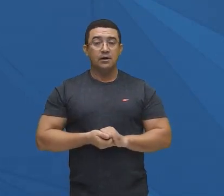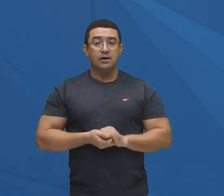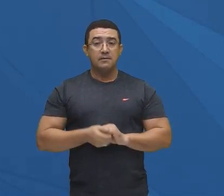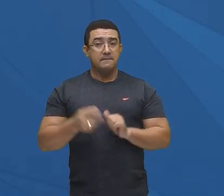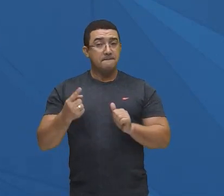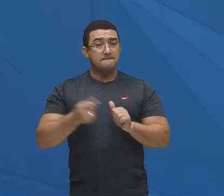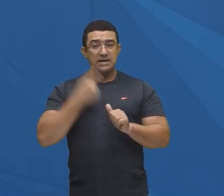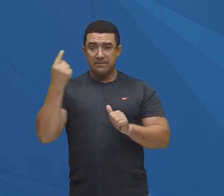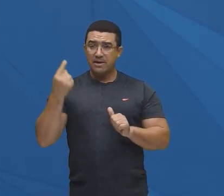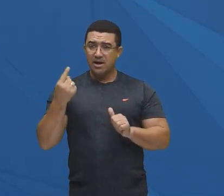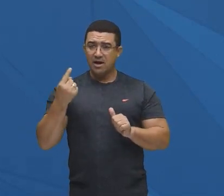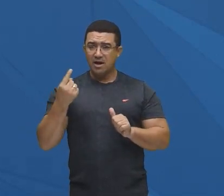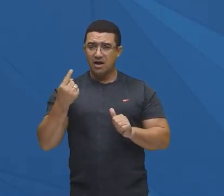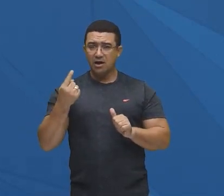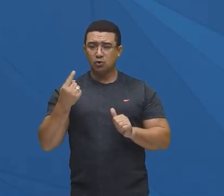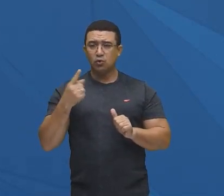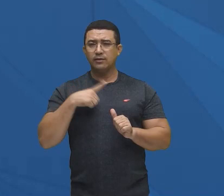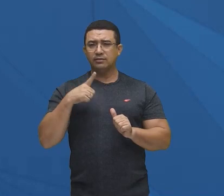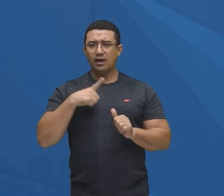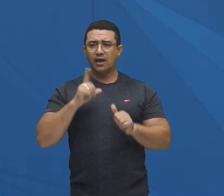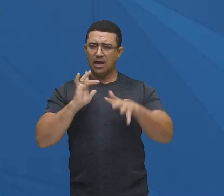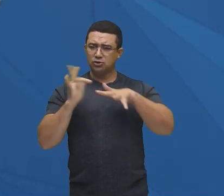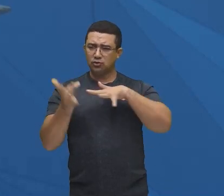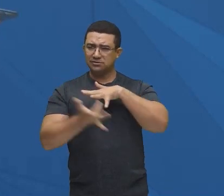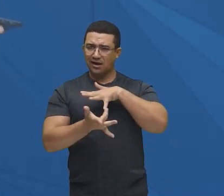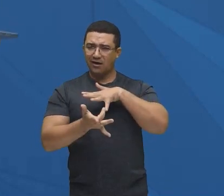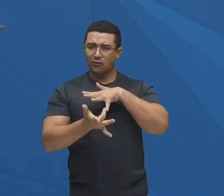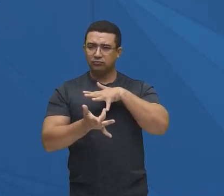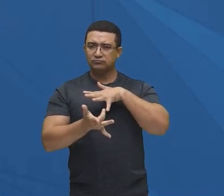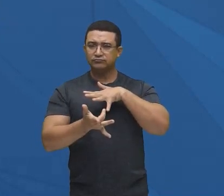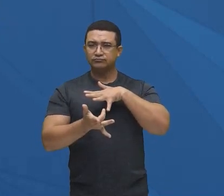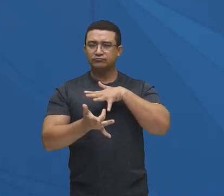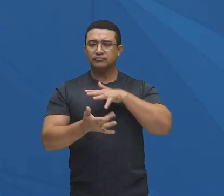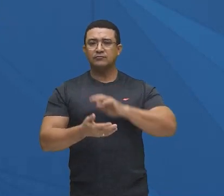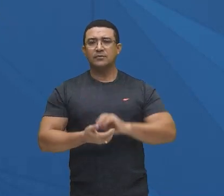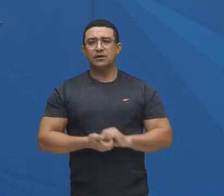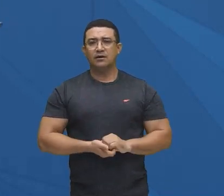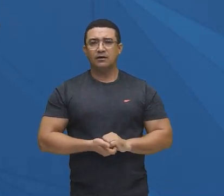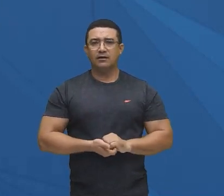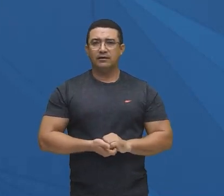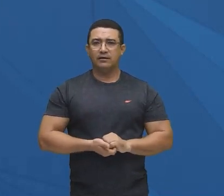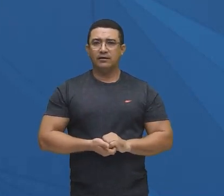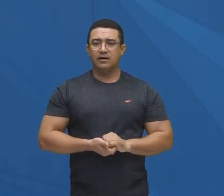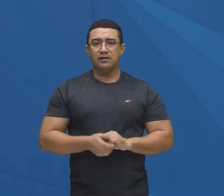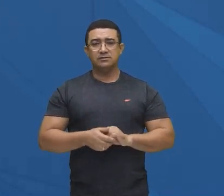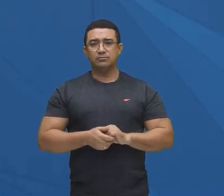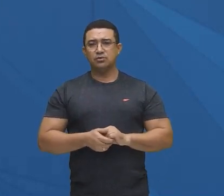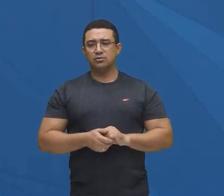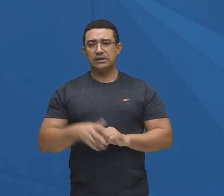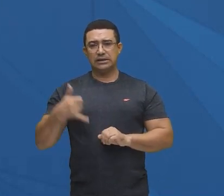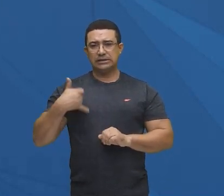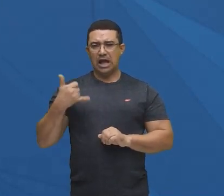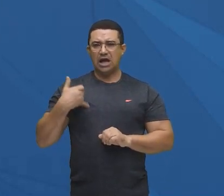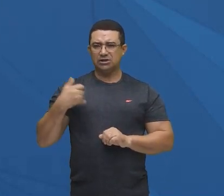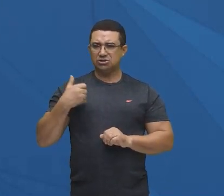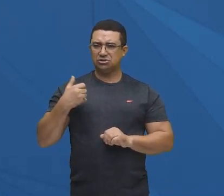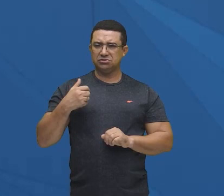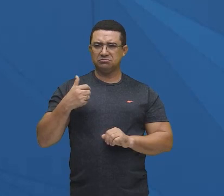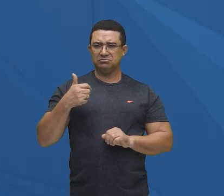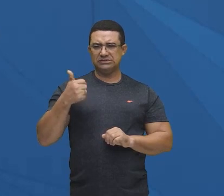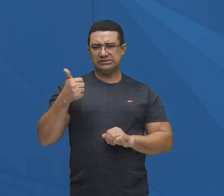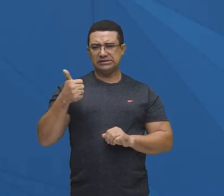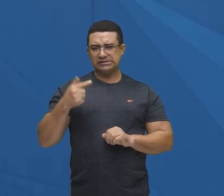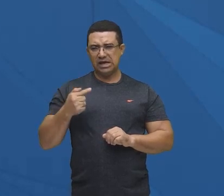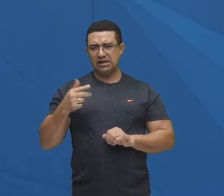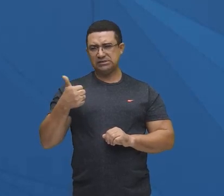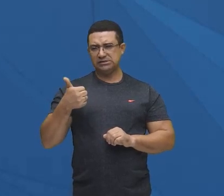fazer quando a gente tem uma rede social, por exemplo, a maioria quem for menor de idade, elas não permitem, né? Mas quando você tem e